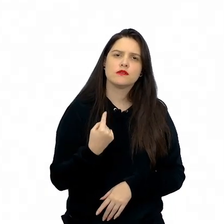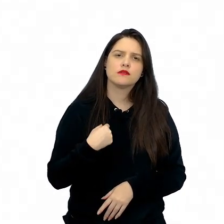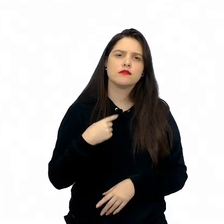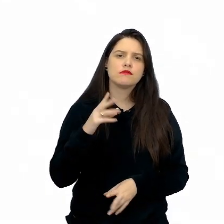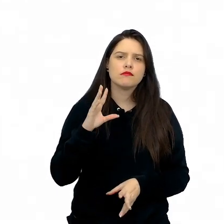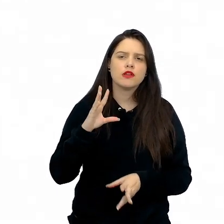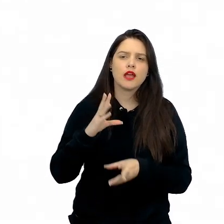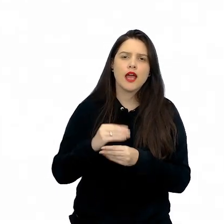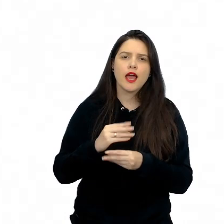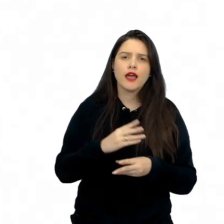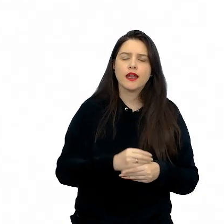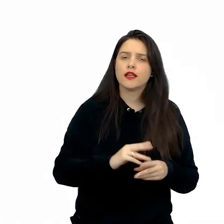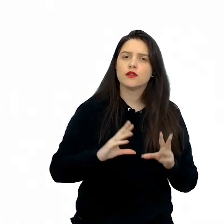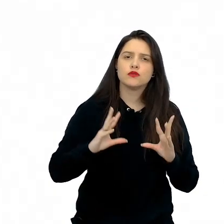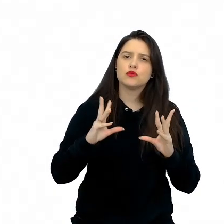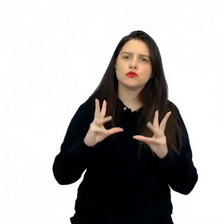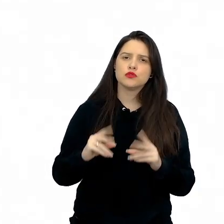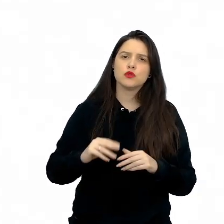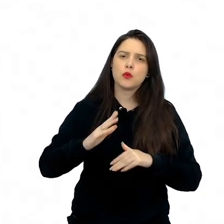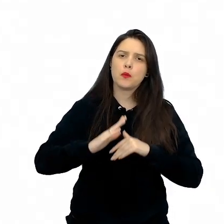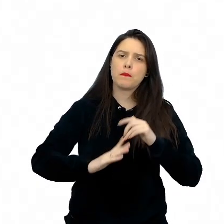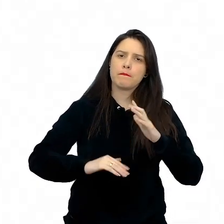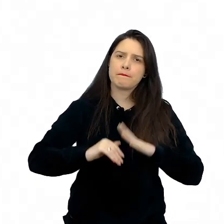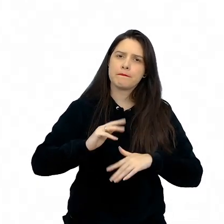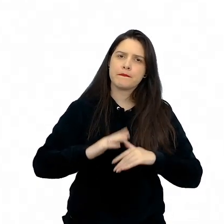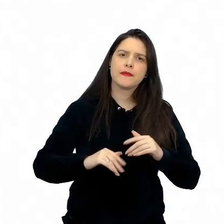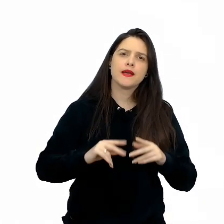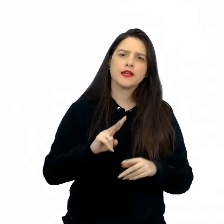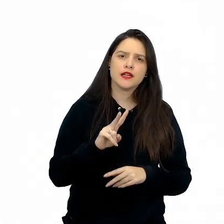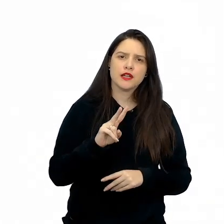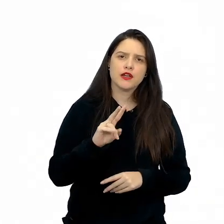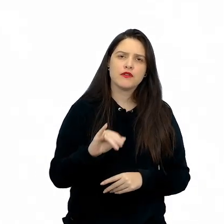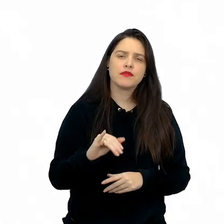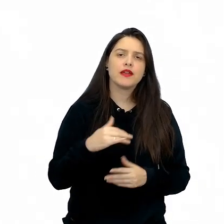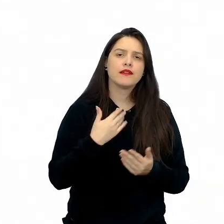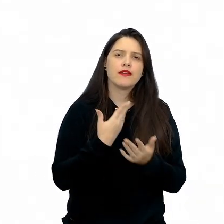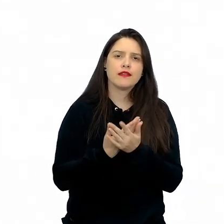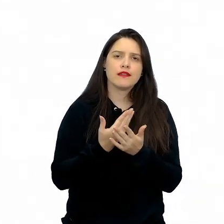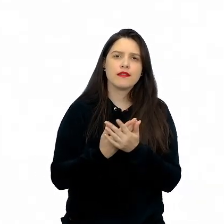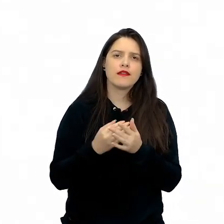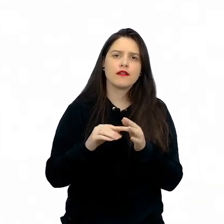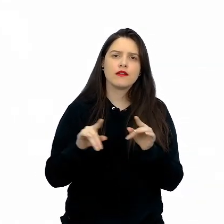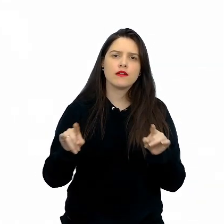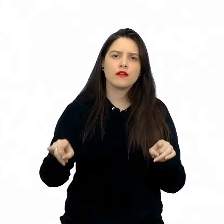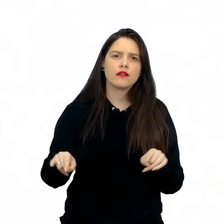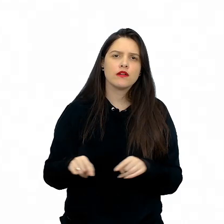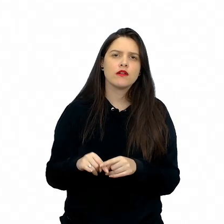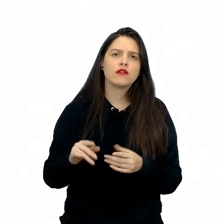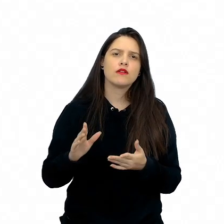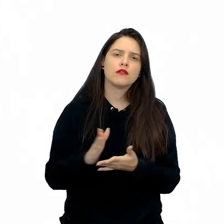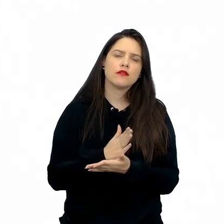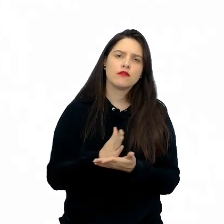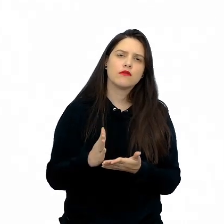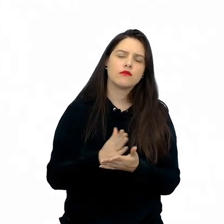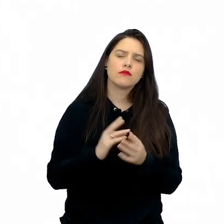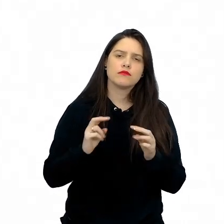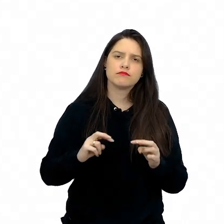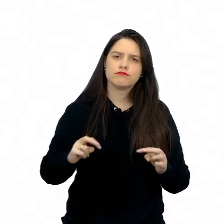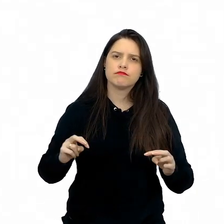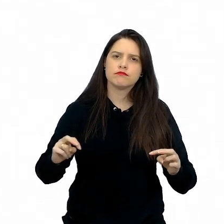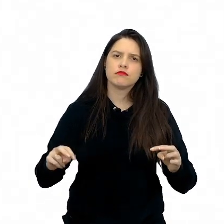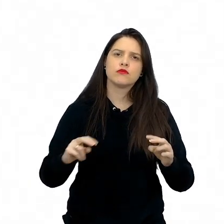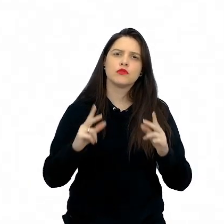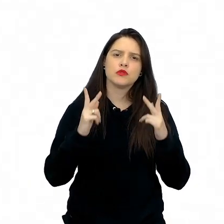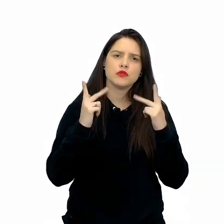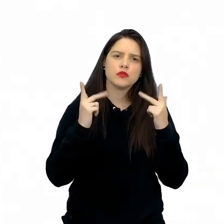saber, ter tudo isso na mão, ter muito claro que a gente vai para a aula, como que vai ser essa aula, que horário vai ser essa aula,